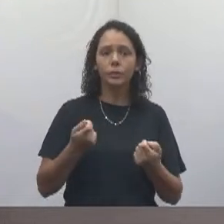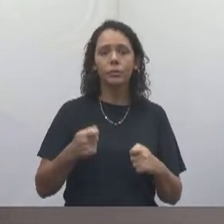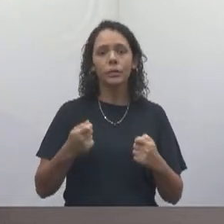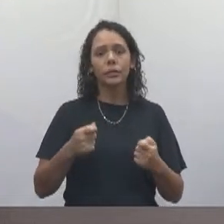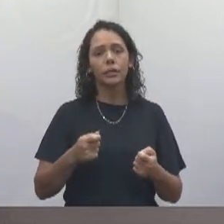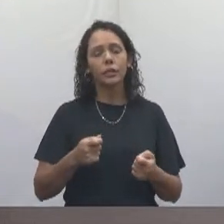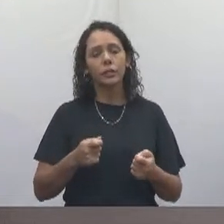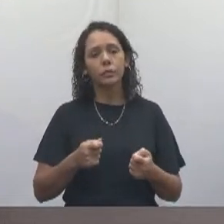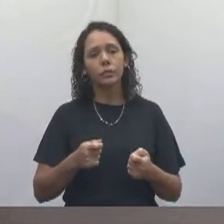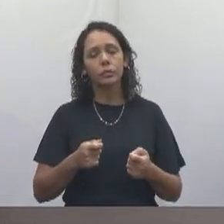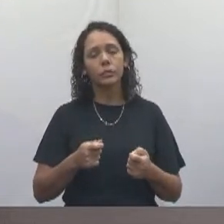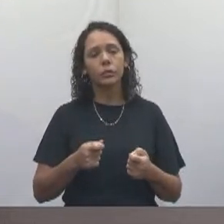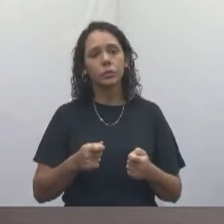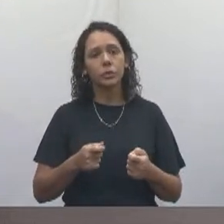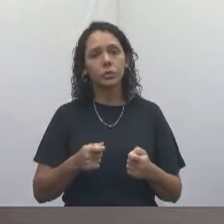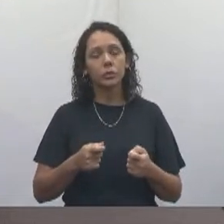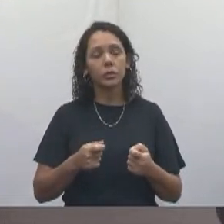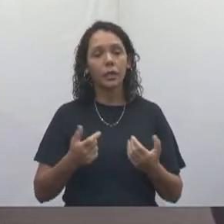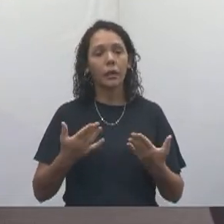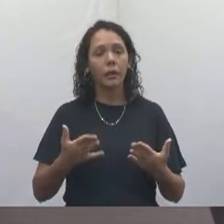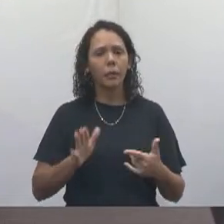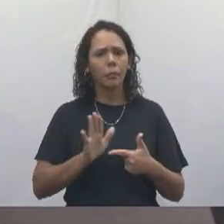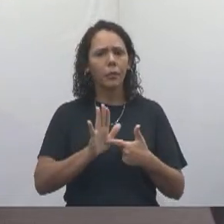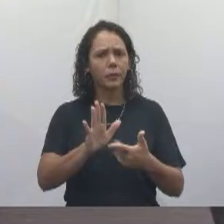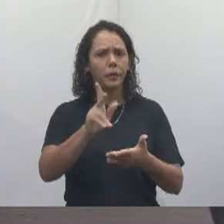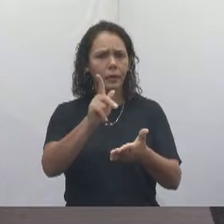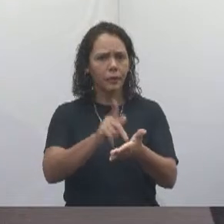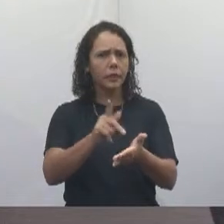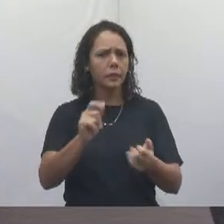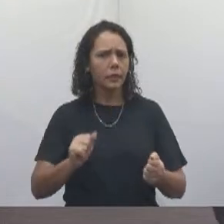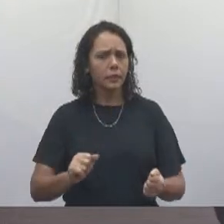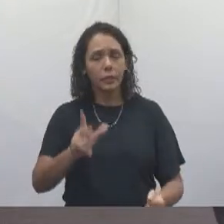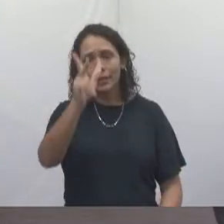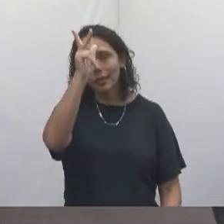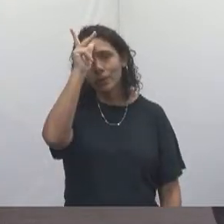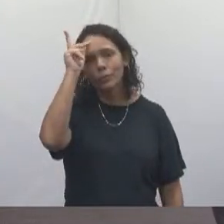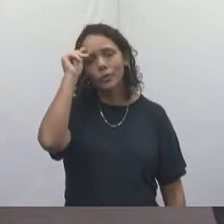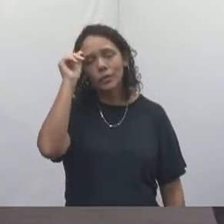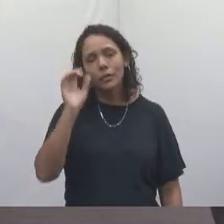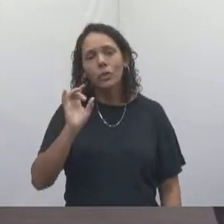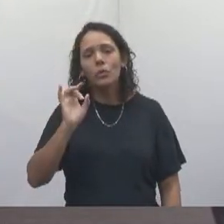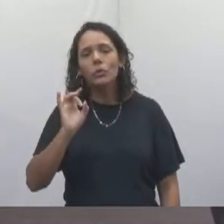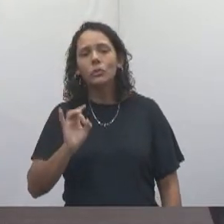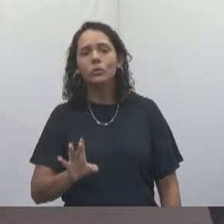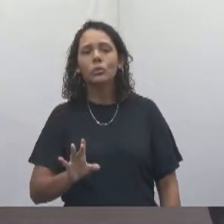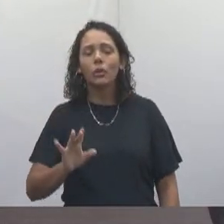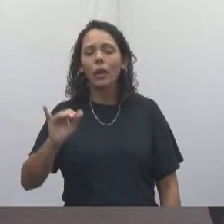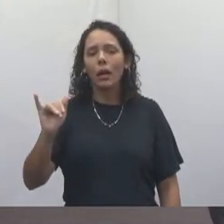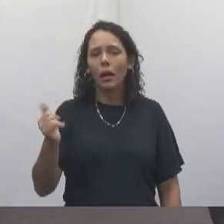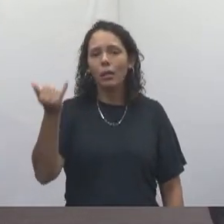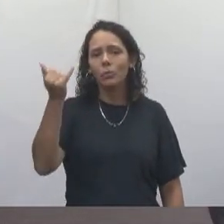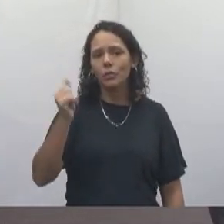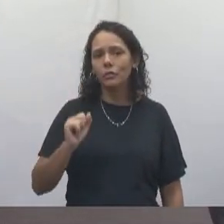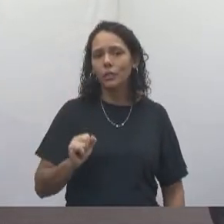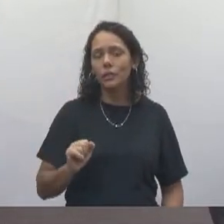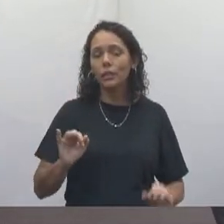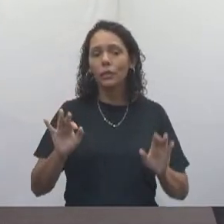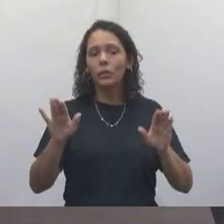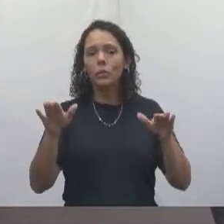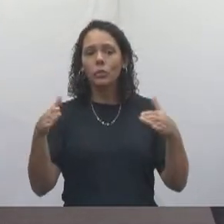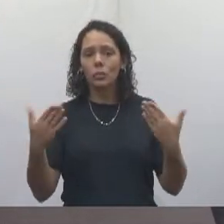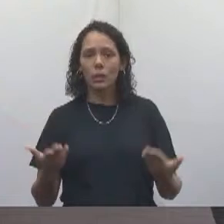honestos intelectualmente. E me parece que o prefeito, só quando o aproveita, só quando